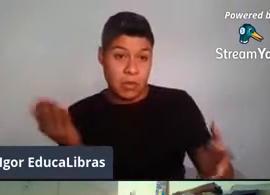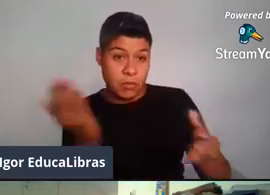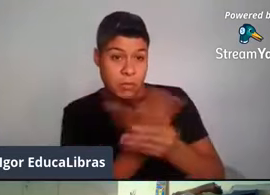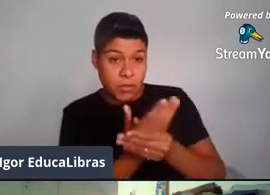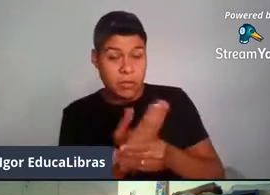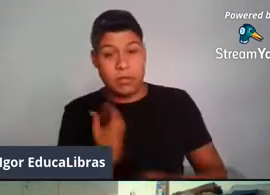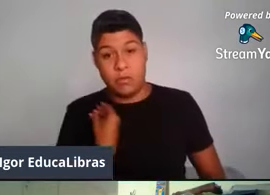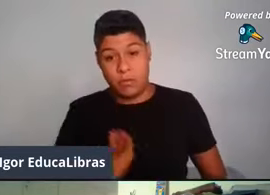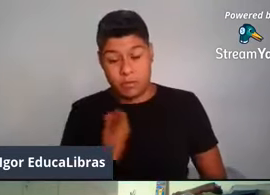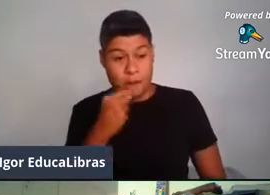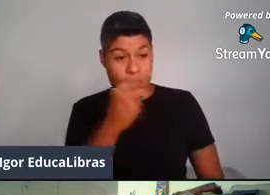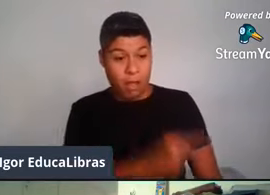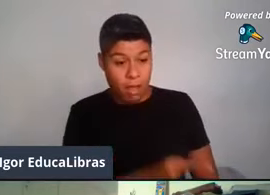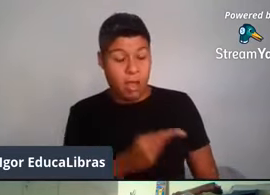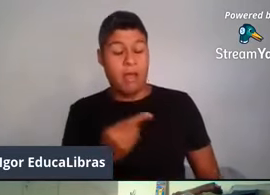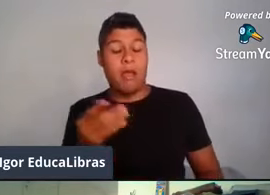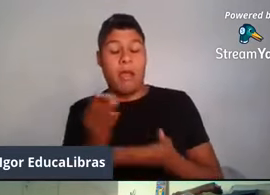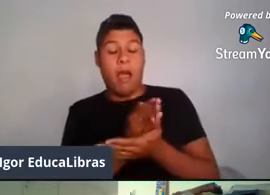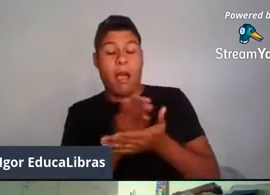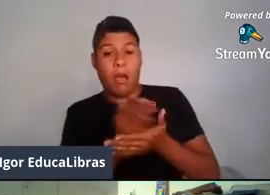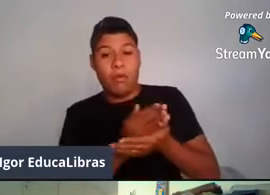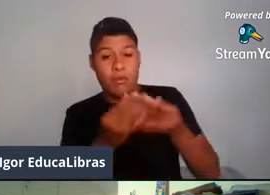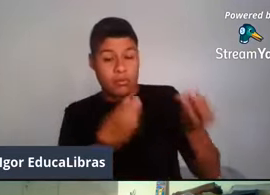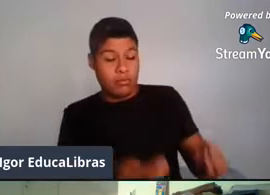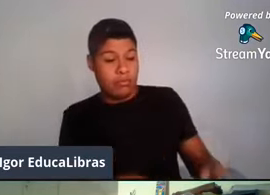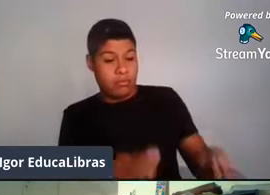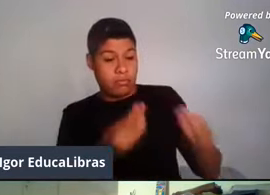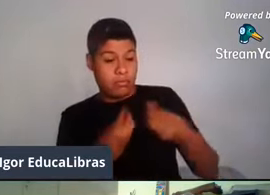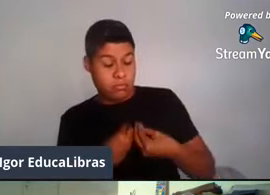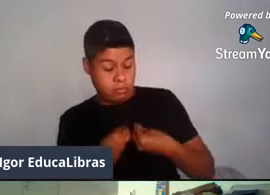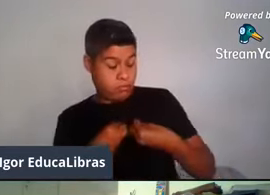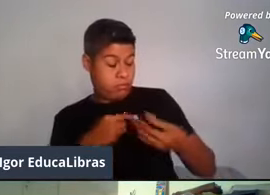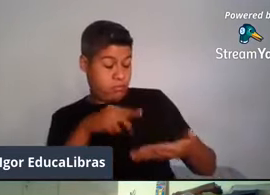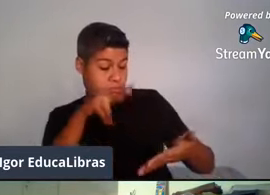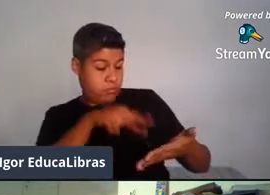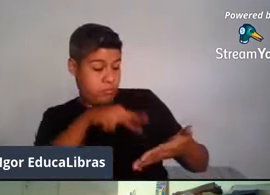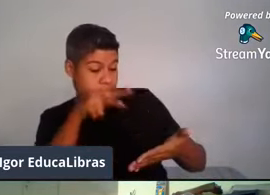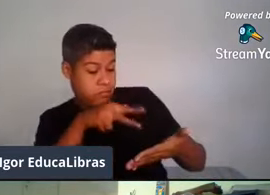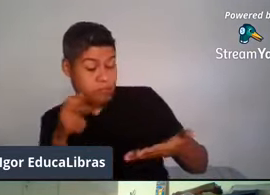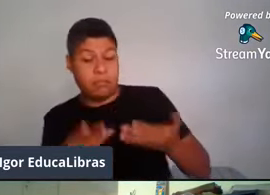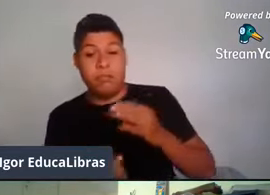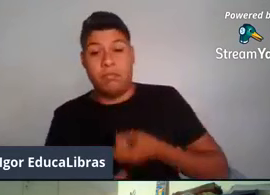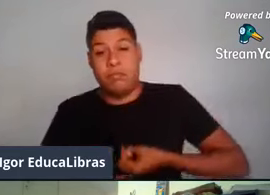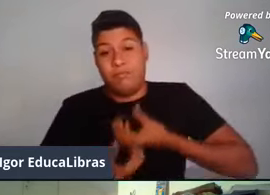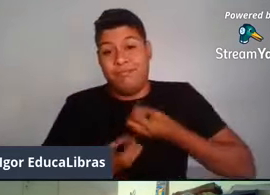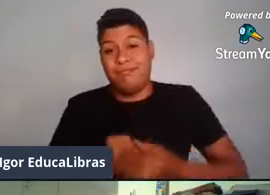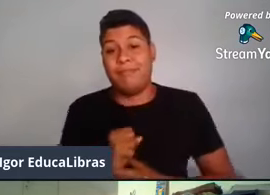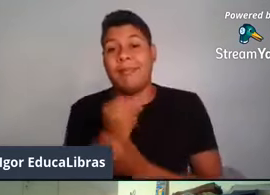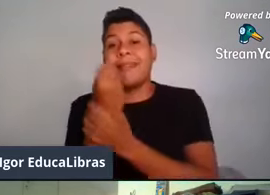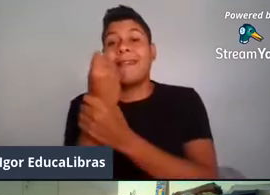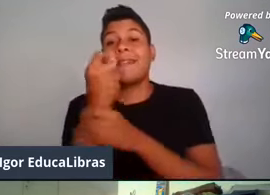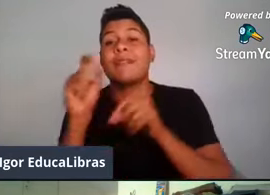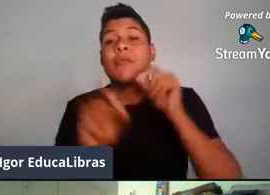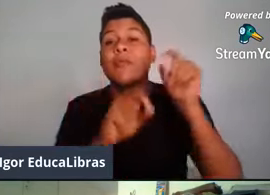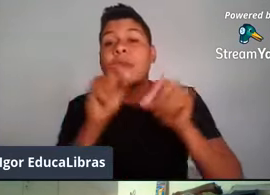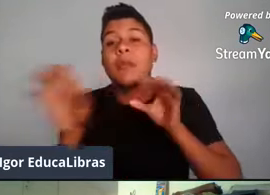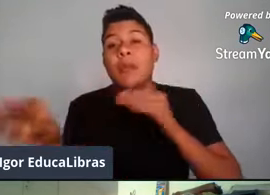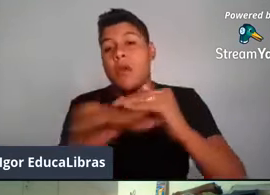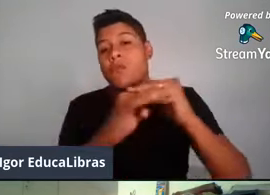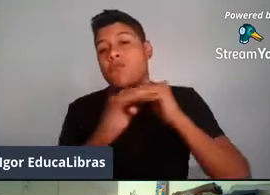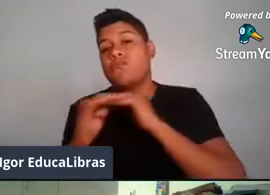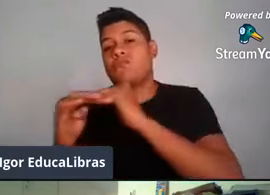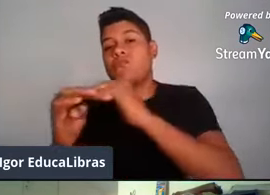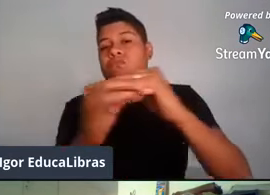na Procuradoria, uma boa parte vinha para que eu me manifestasse, até para garantir que a gente continuasse com uma unidade de